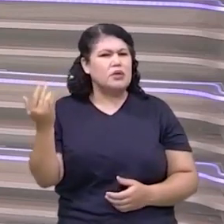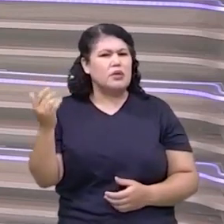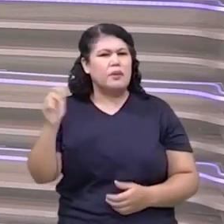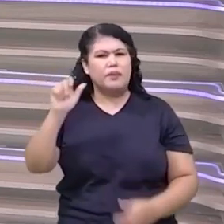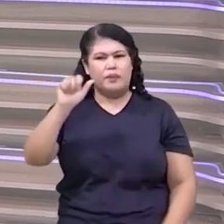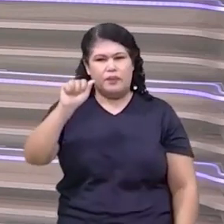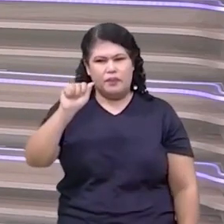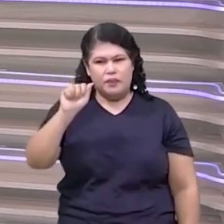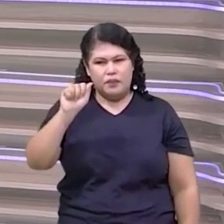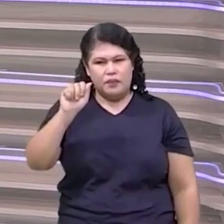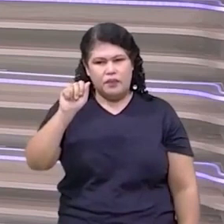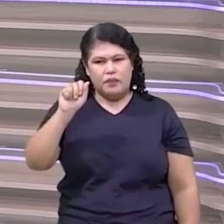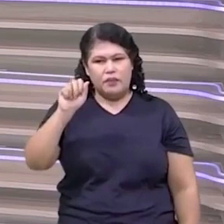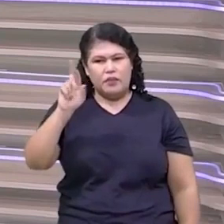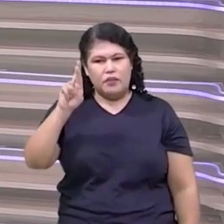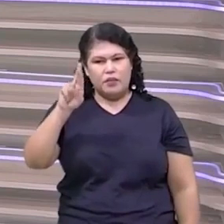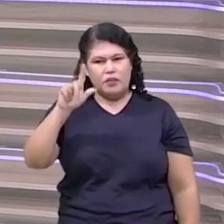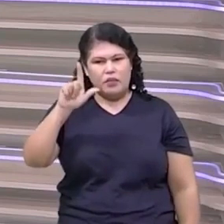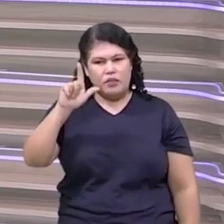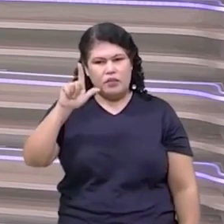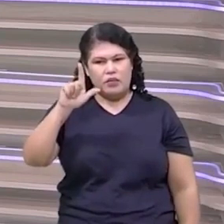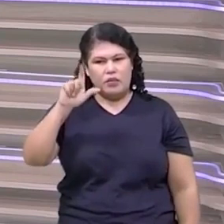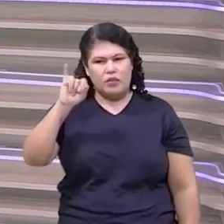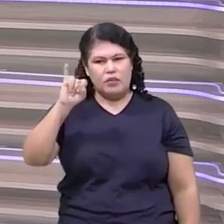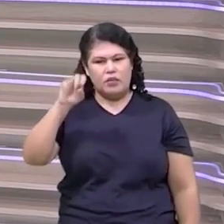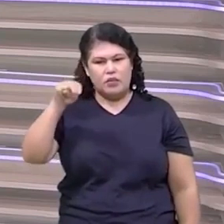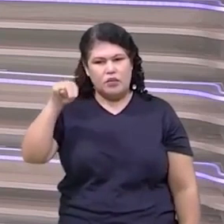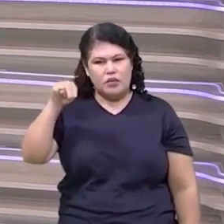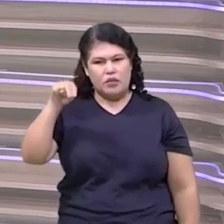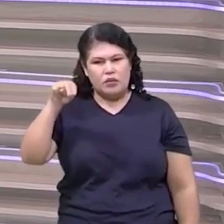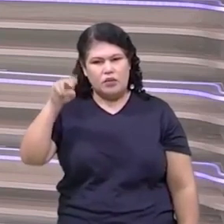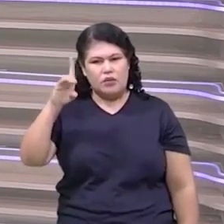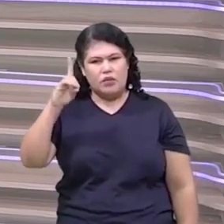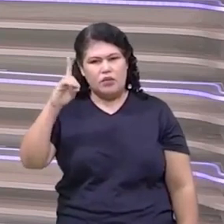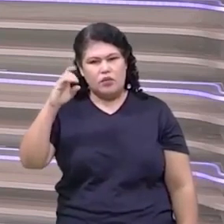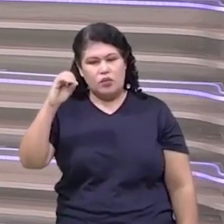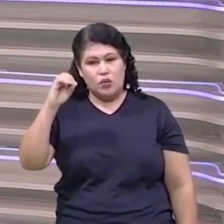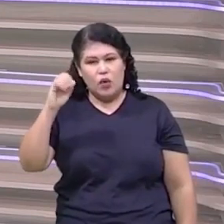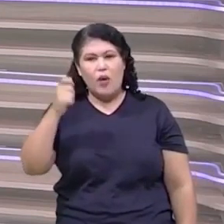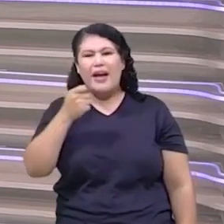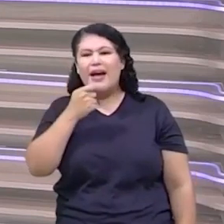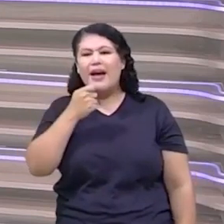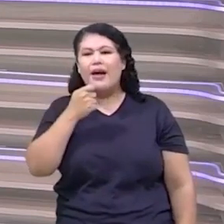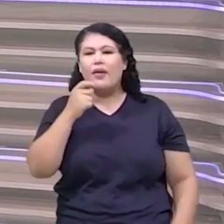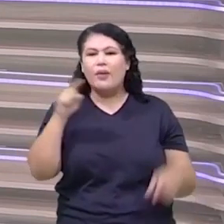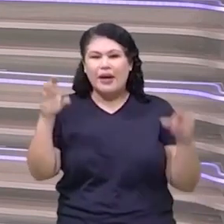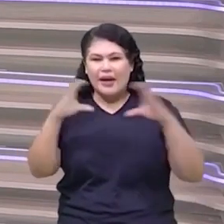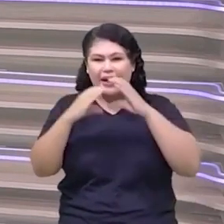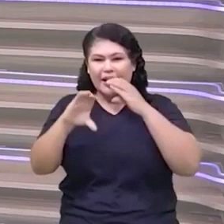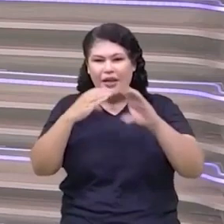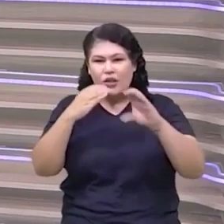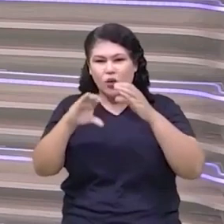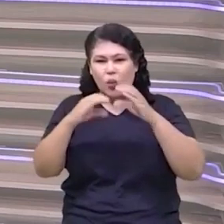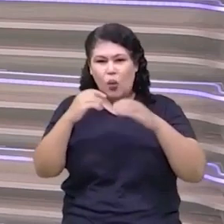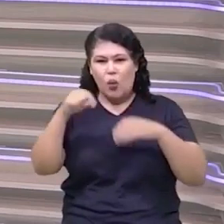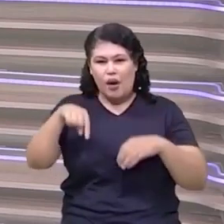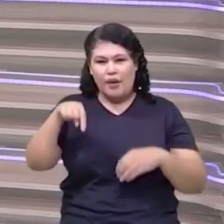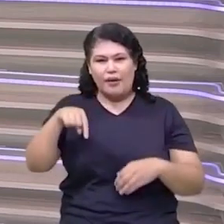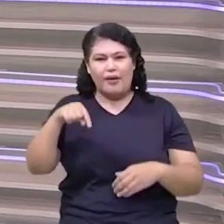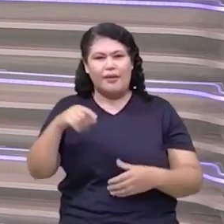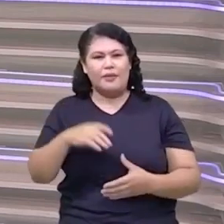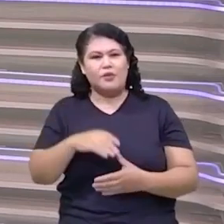Arlindo Júnior. Aí a gente quer fazer alguma relação com ele, falar alguma coisa dele, demarcar, explicar,